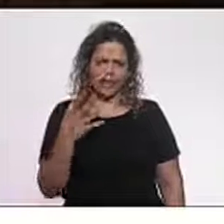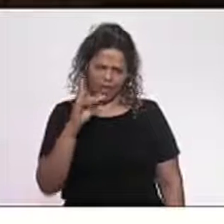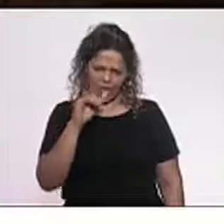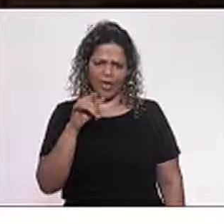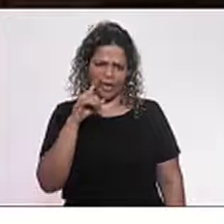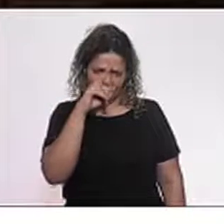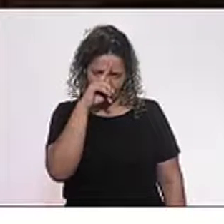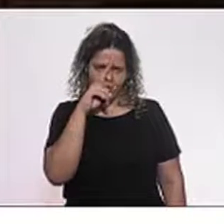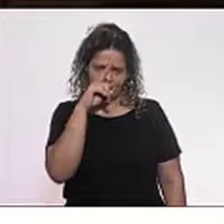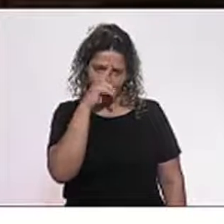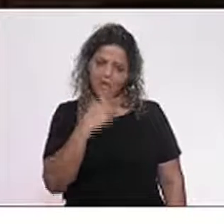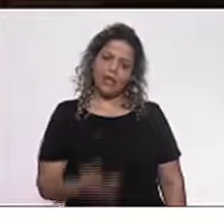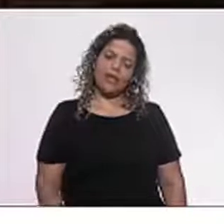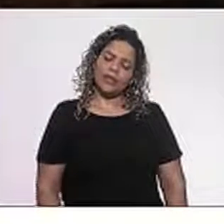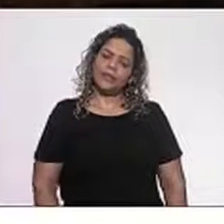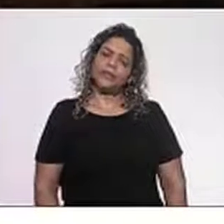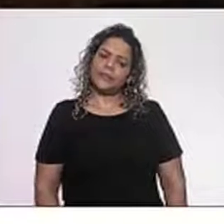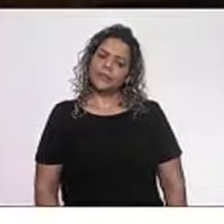grave.